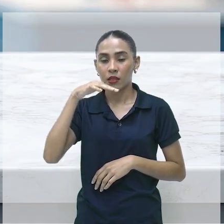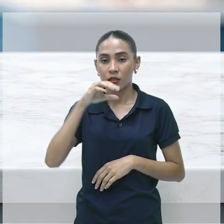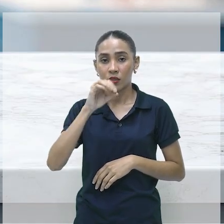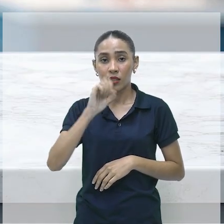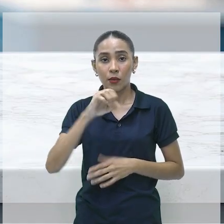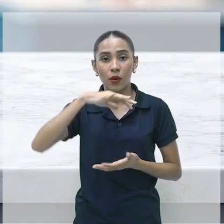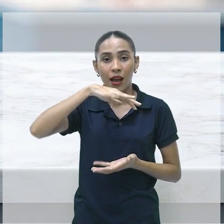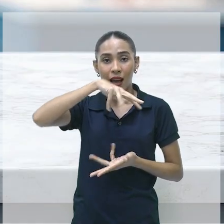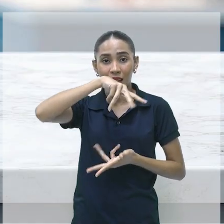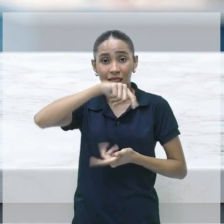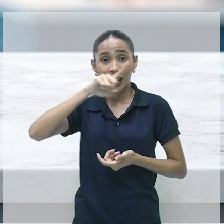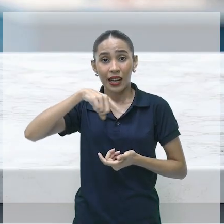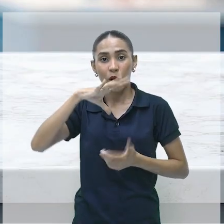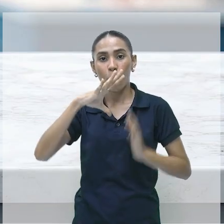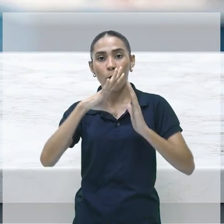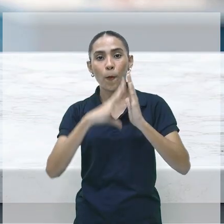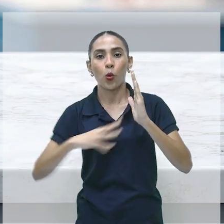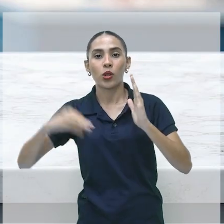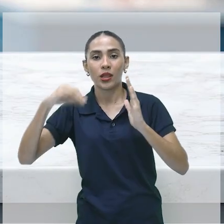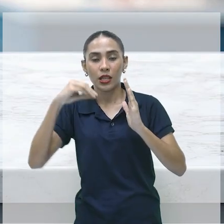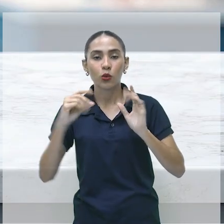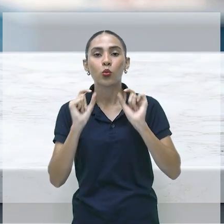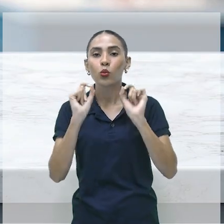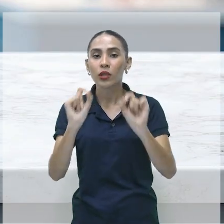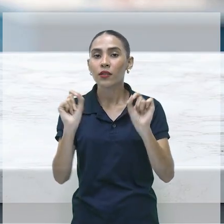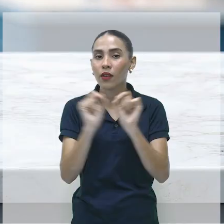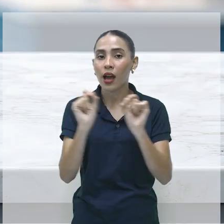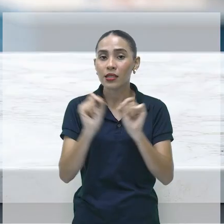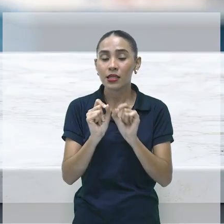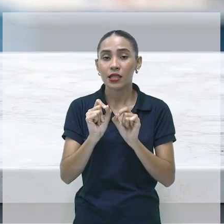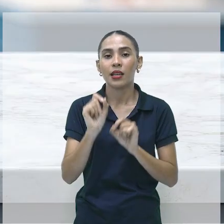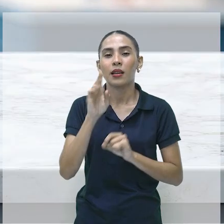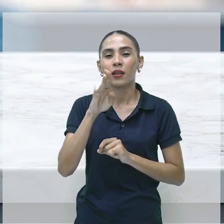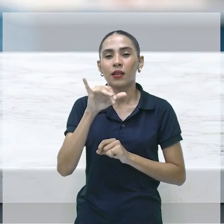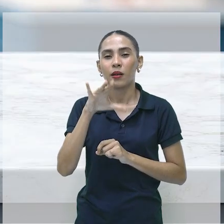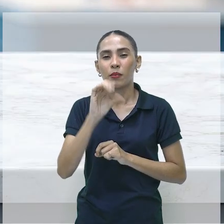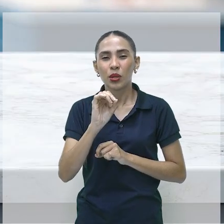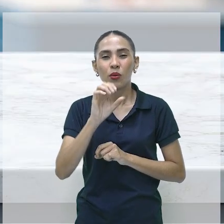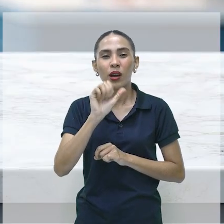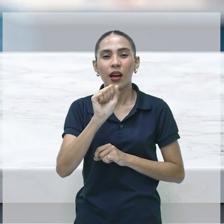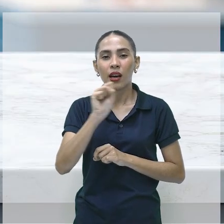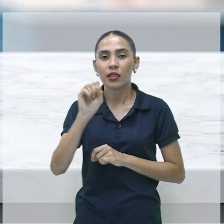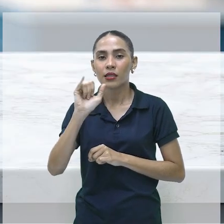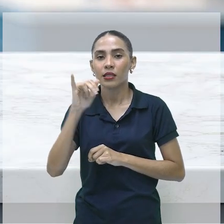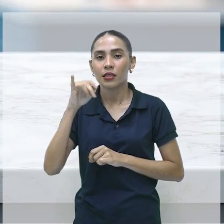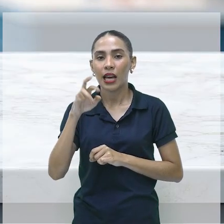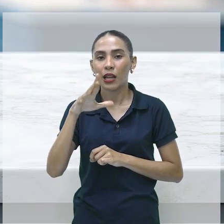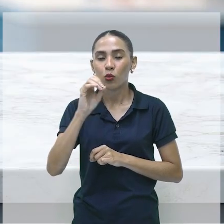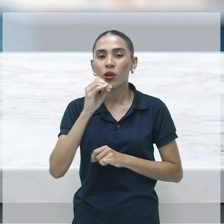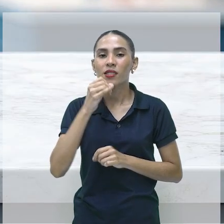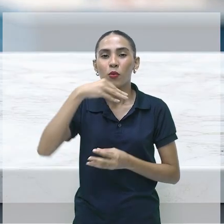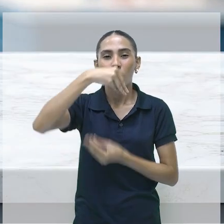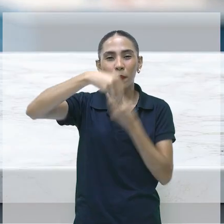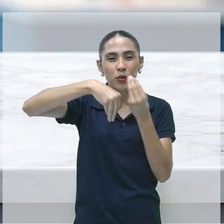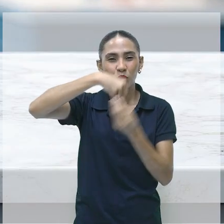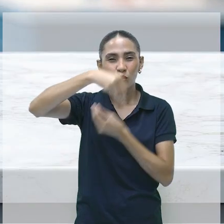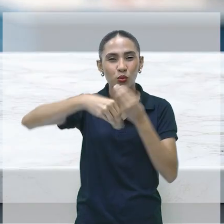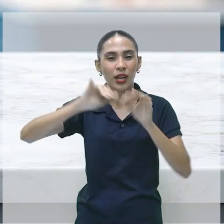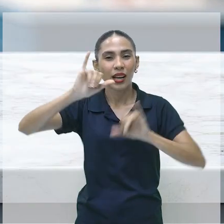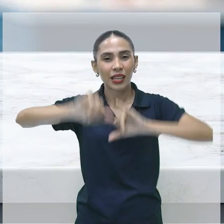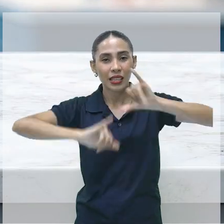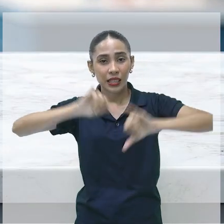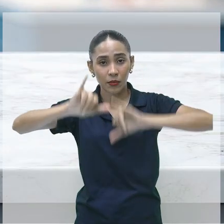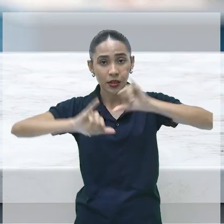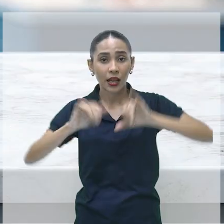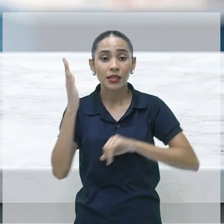A Terra é o nosso modelo aqui. O que eles vão fazer? Vão fazer estudos de bioassinaturas, fazendo aí misturas químicas para